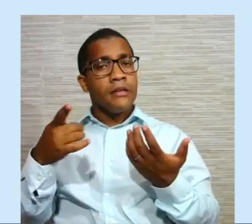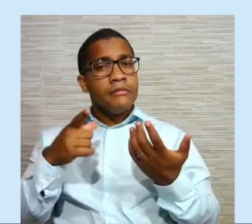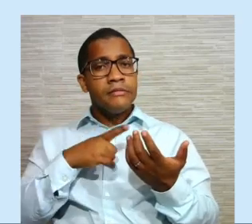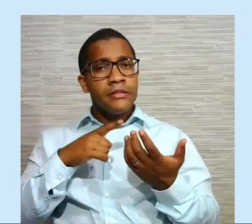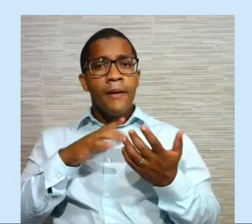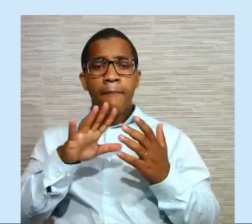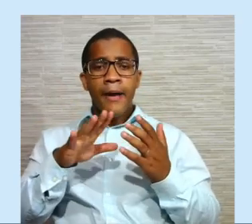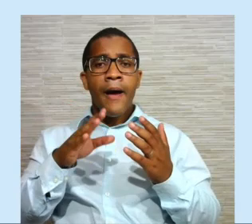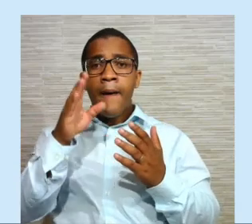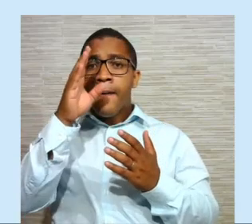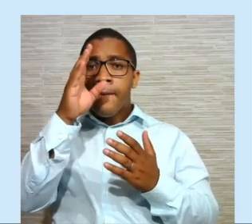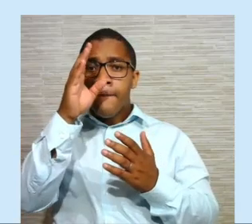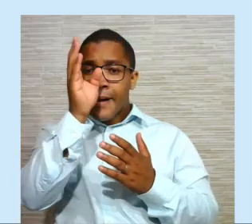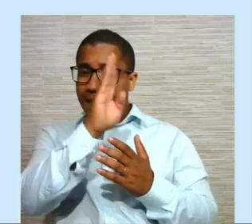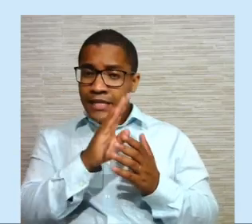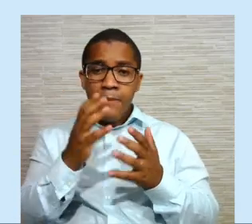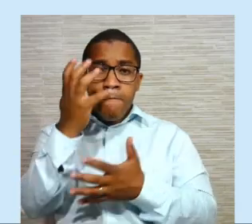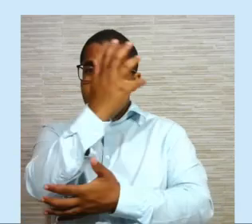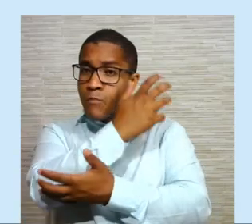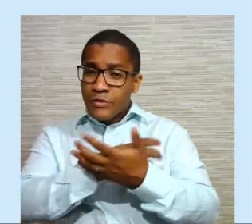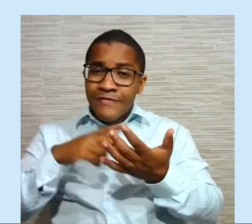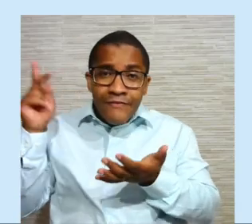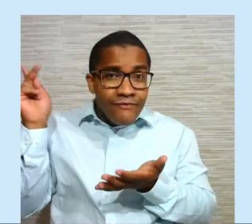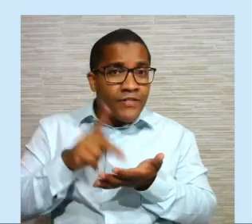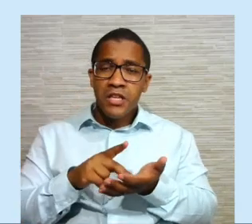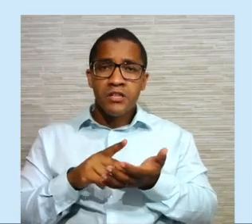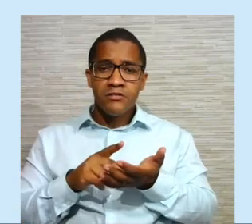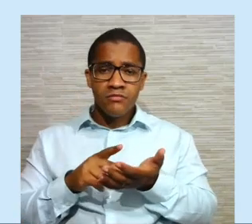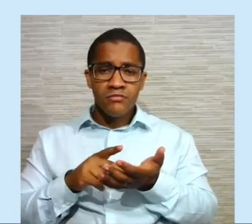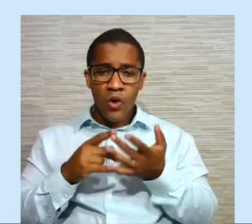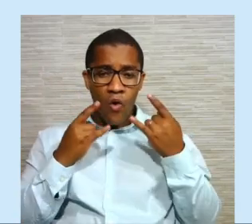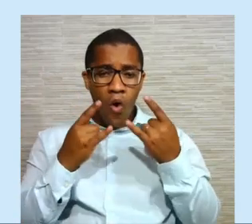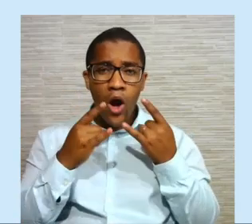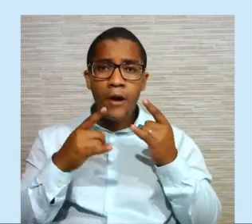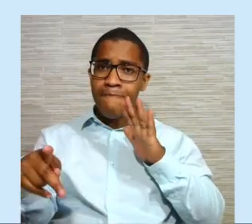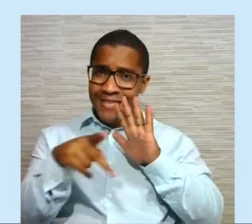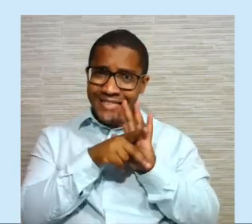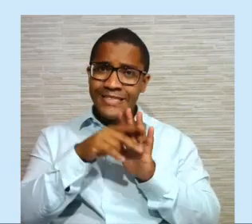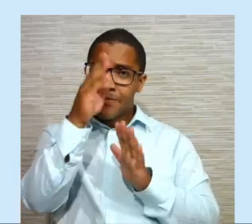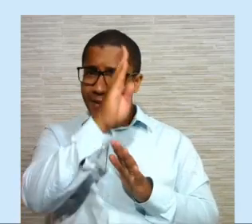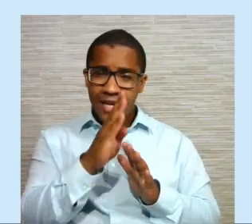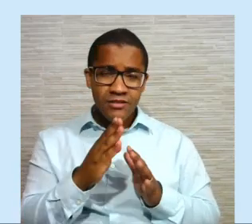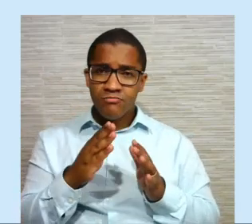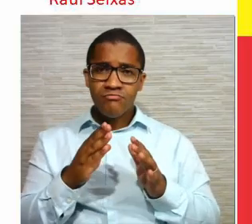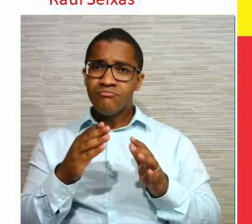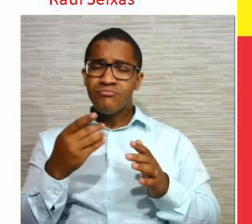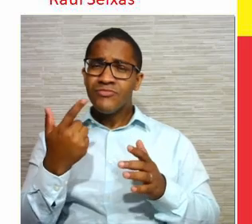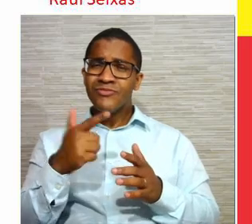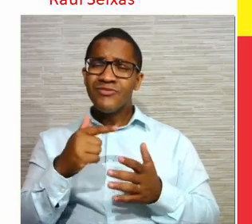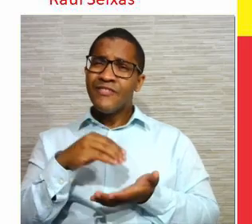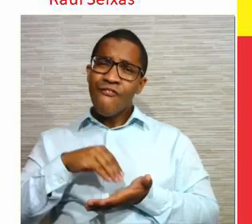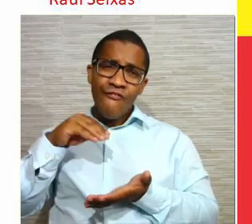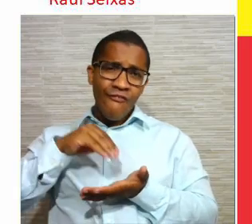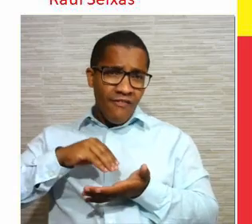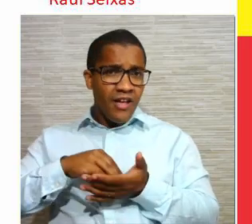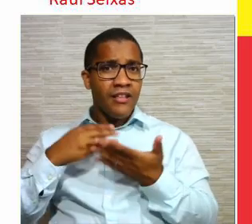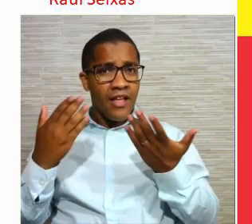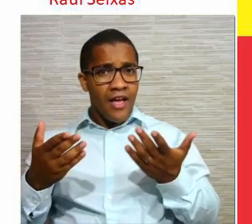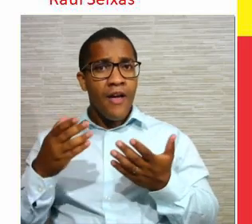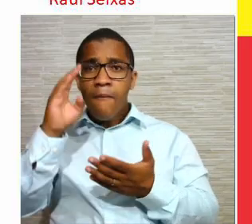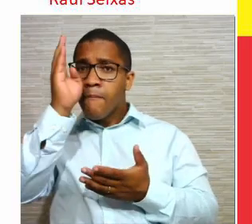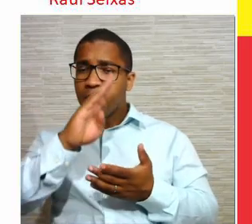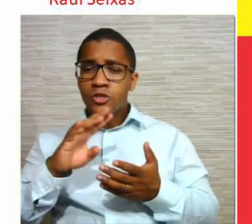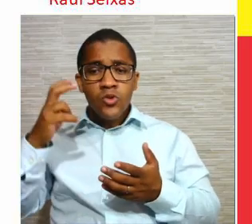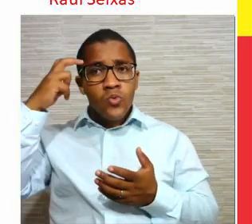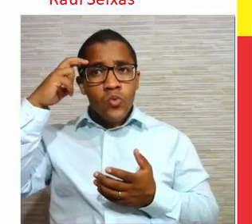música autenticamente brasileira, né? Assim, uma música, um rock que tivesse a cara do Brasil. Aí o Brasil, ele vivia um